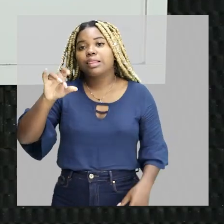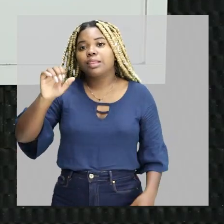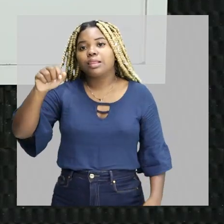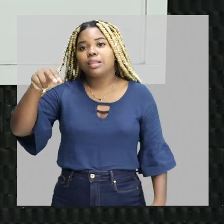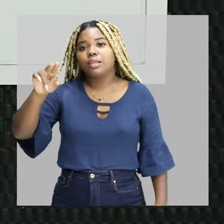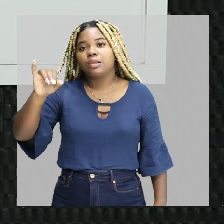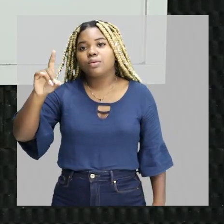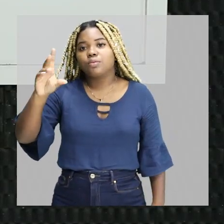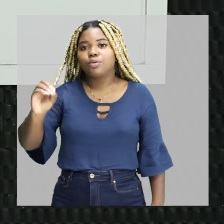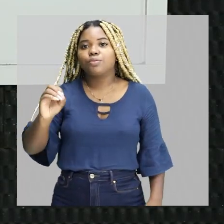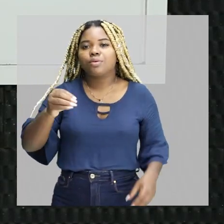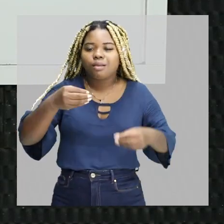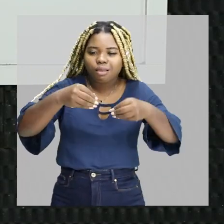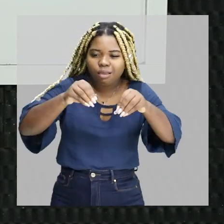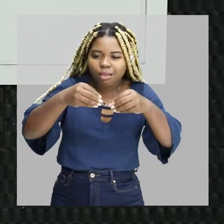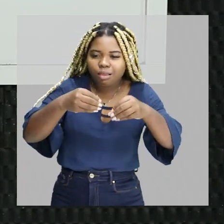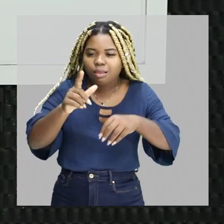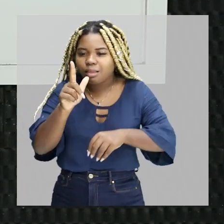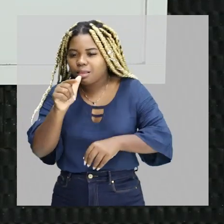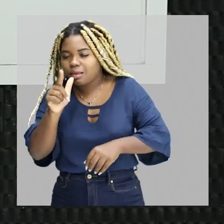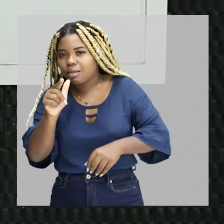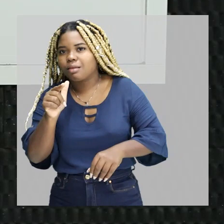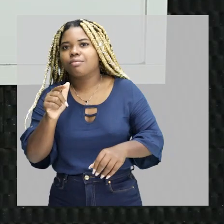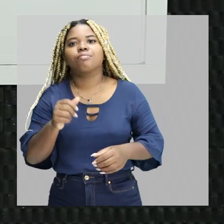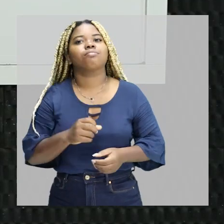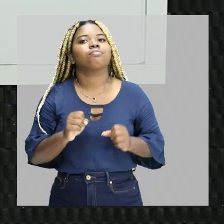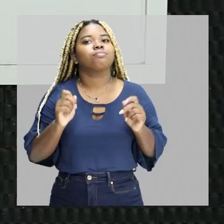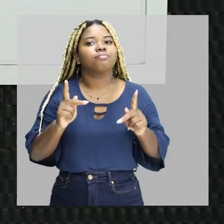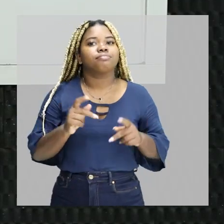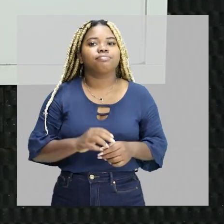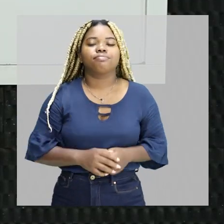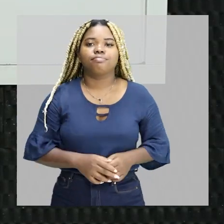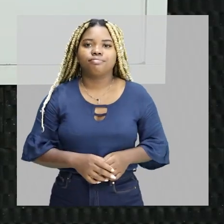Então, as moléculas estão aqui distribuídas. Bom,